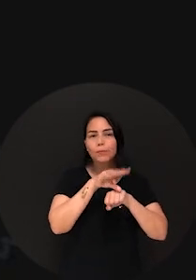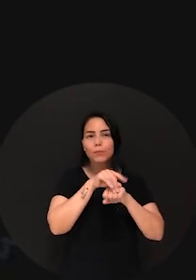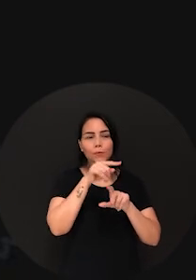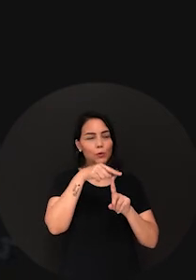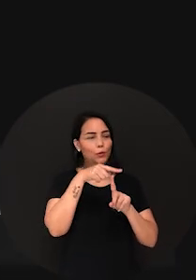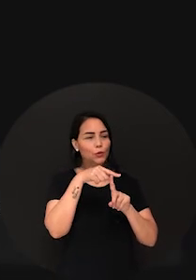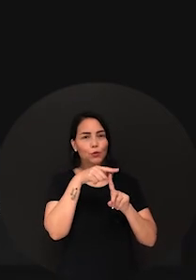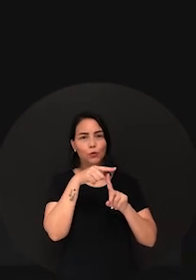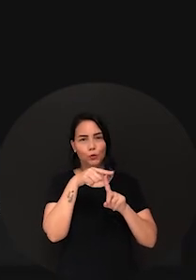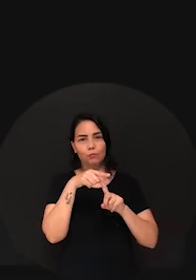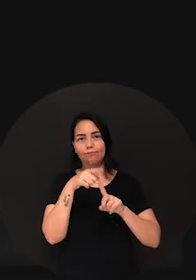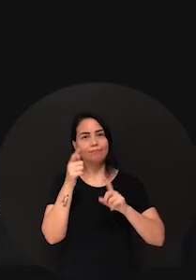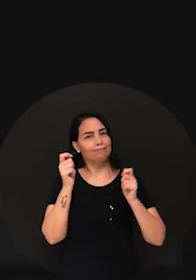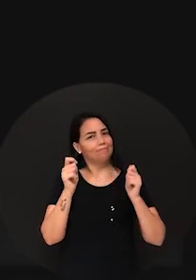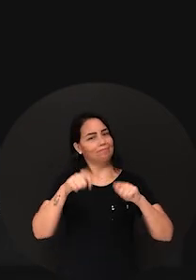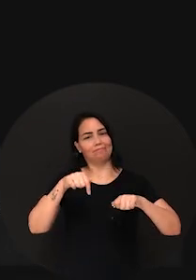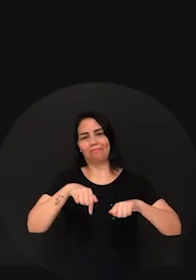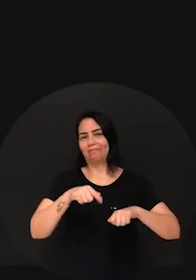ainda não tem essa possibilidade.